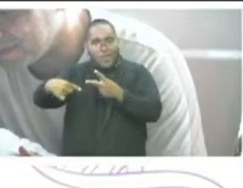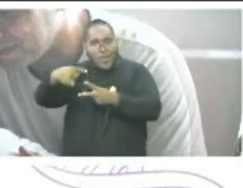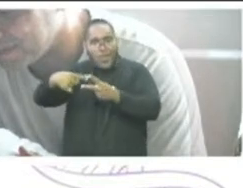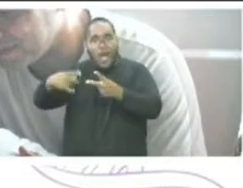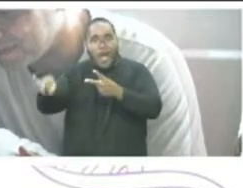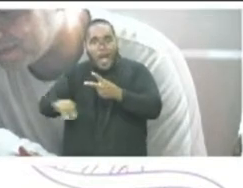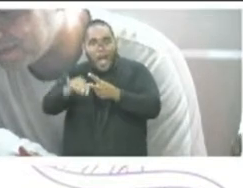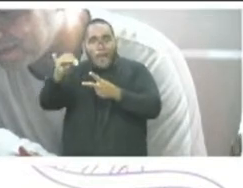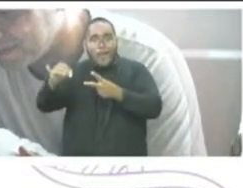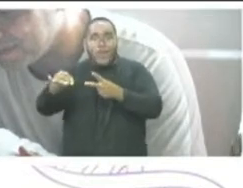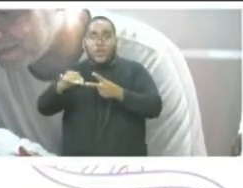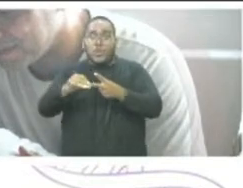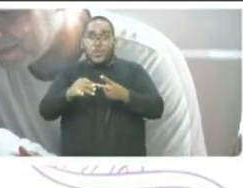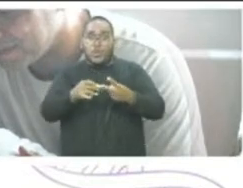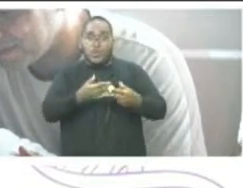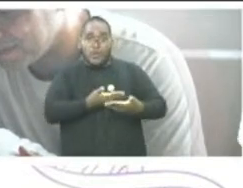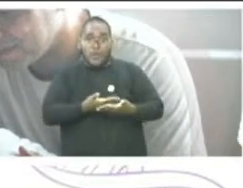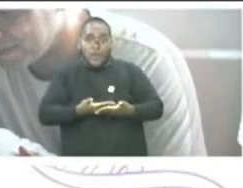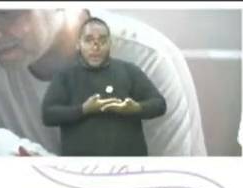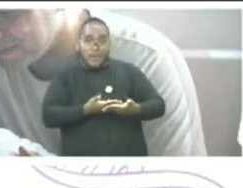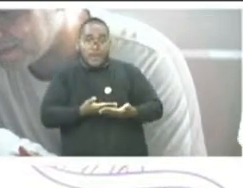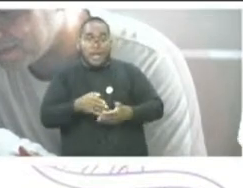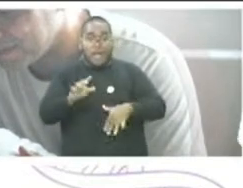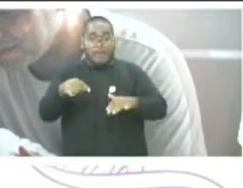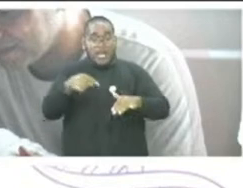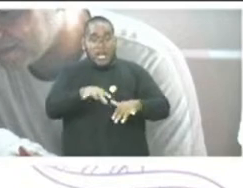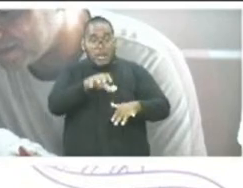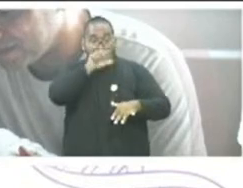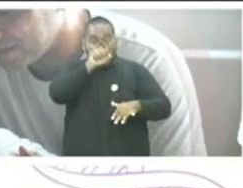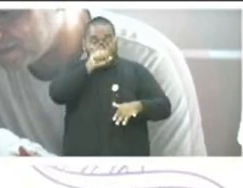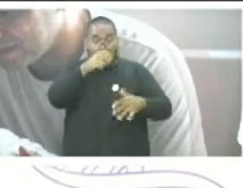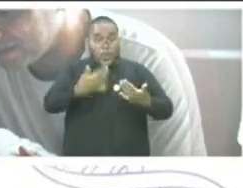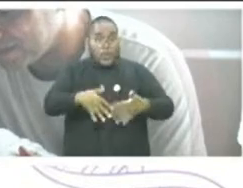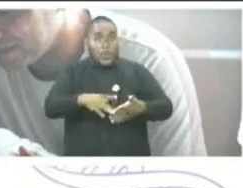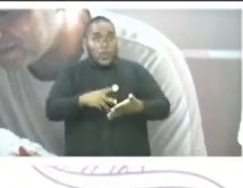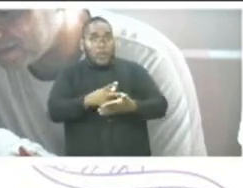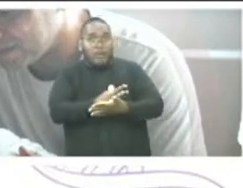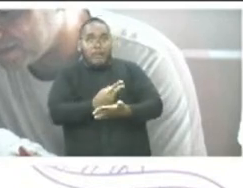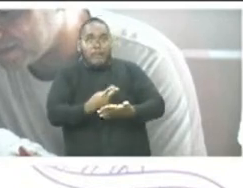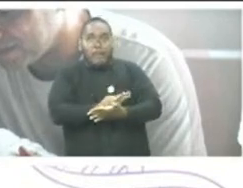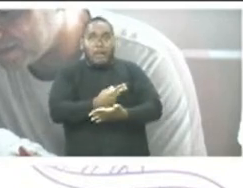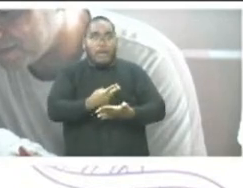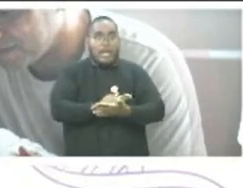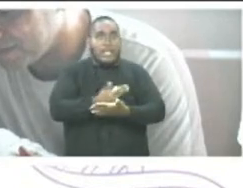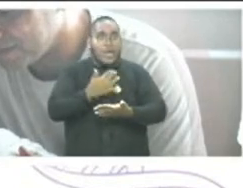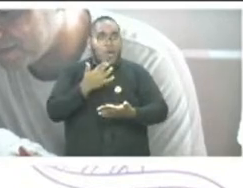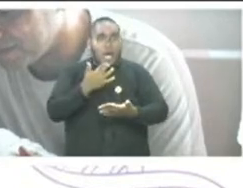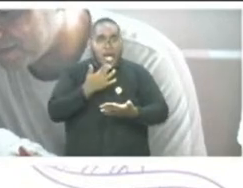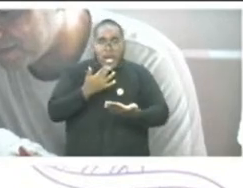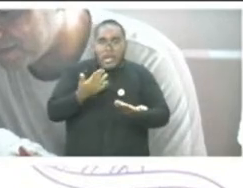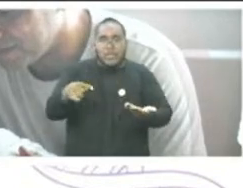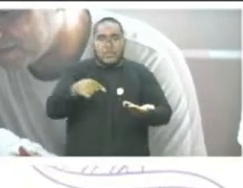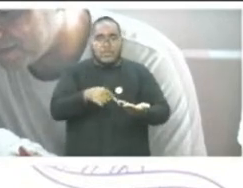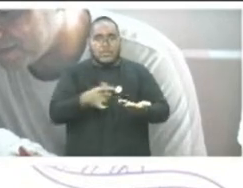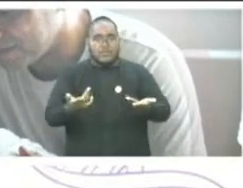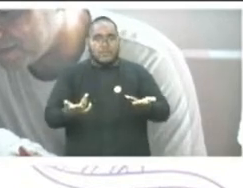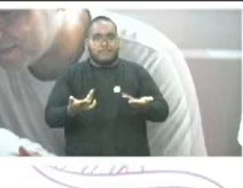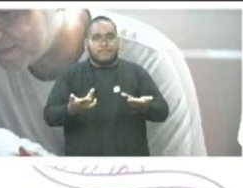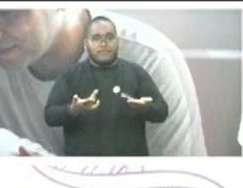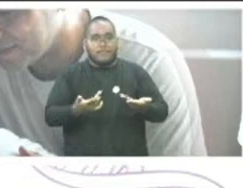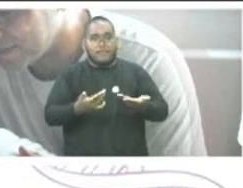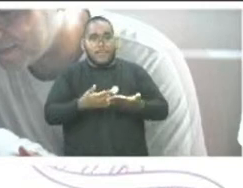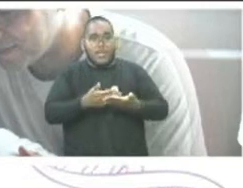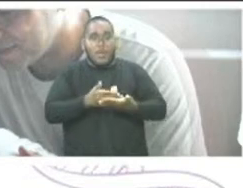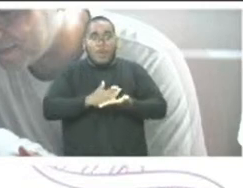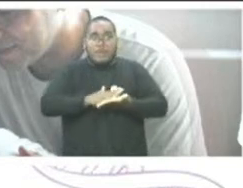o bebê está com desconforto respiratório, a gente precisa levar ele para o berço. E, na verdade, não. O bebê está com desconforto respiratório, vamos